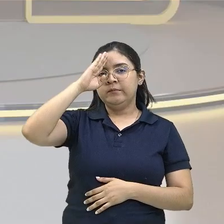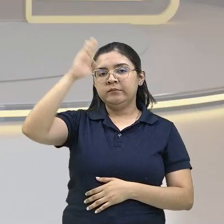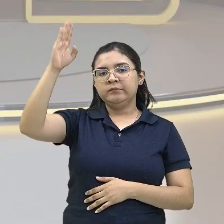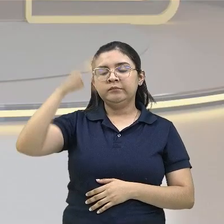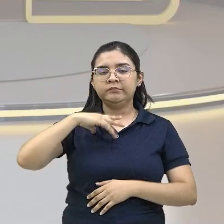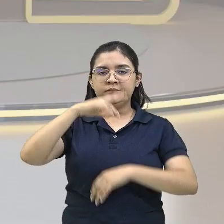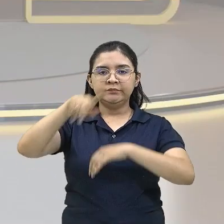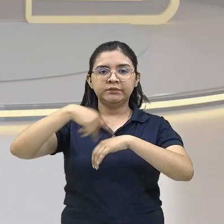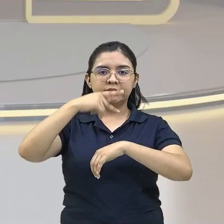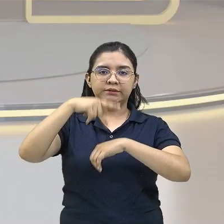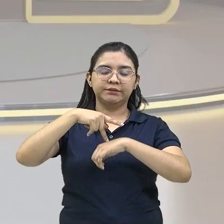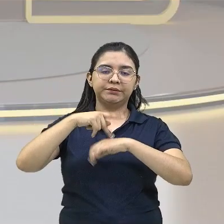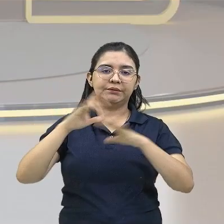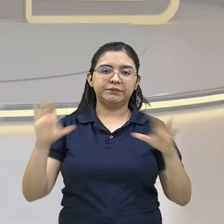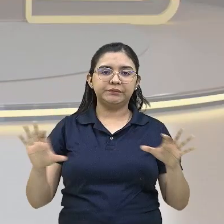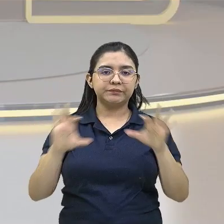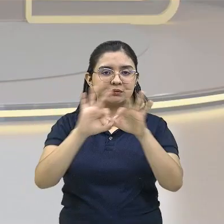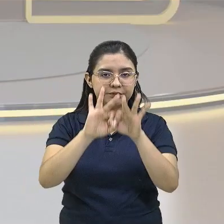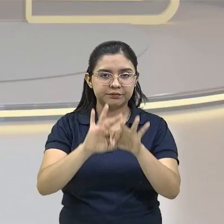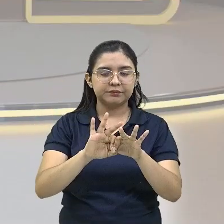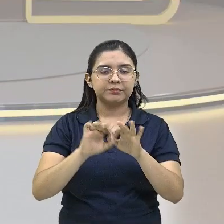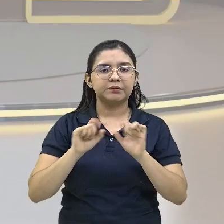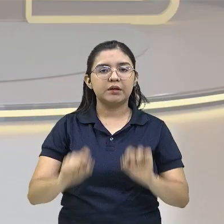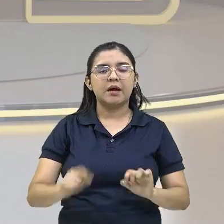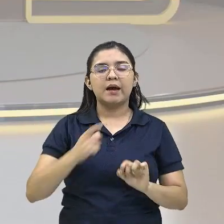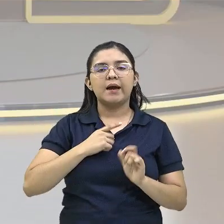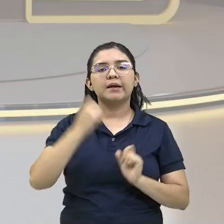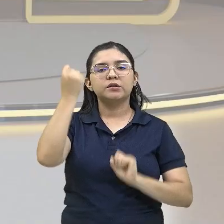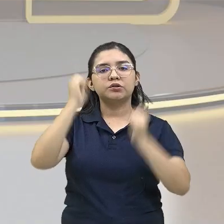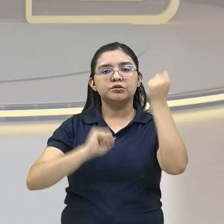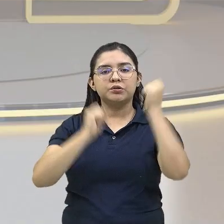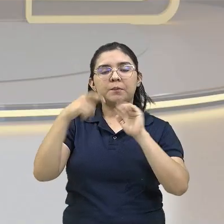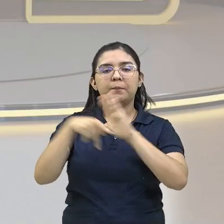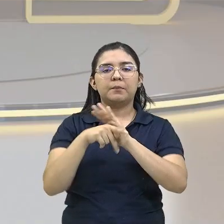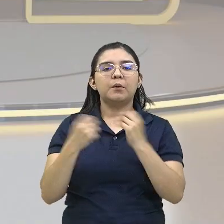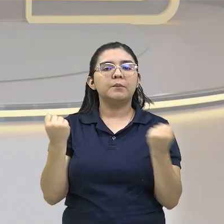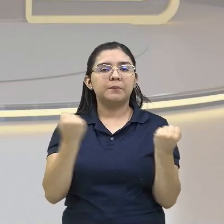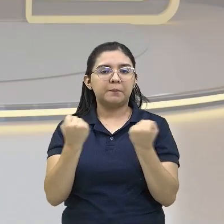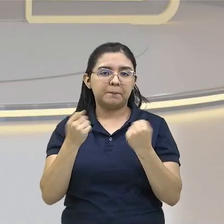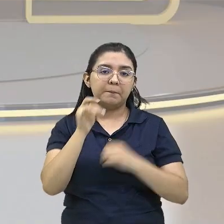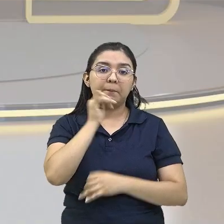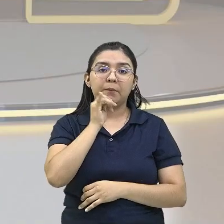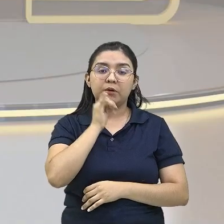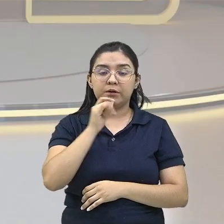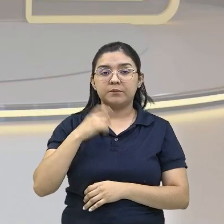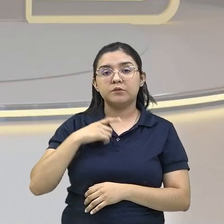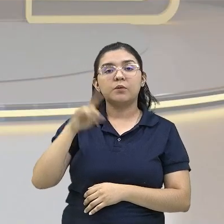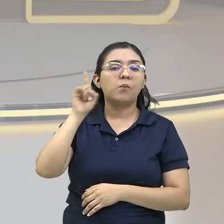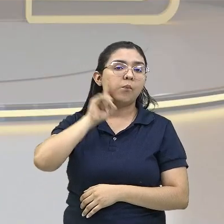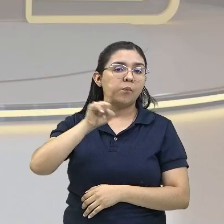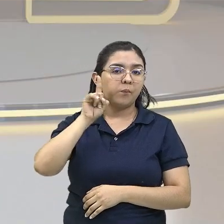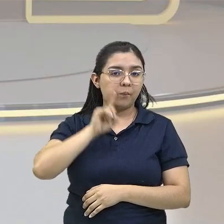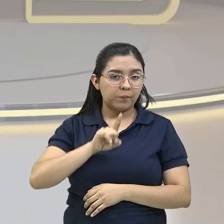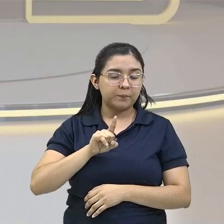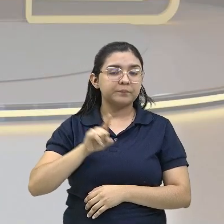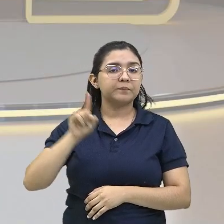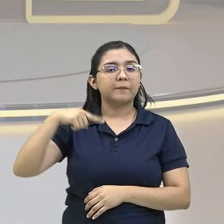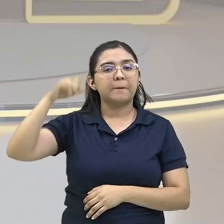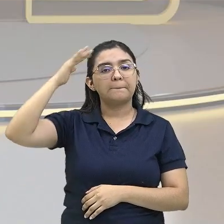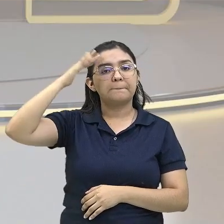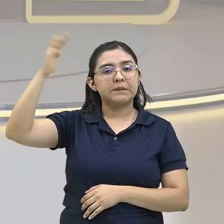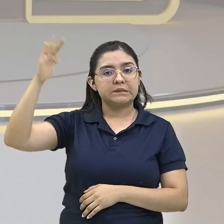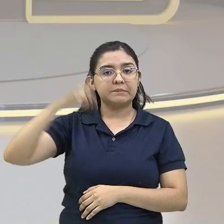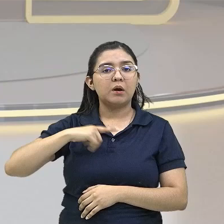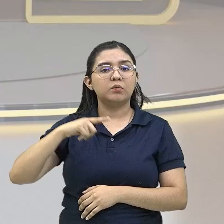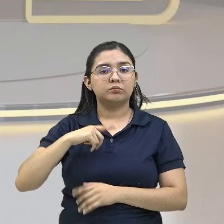países que se ligaram diretamente à indústria automobilística, como, por exemplo, os Estados Unidos, que eram um dos grandes